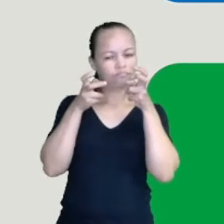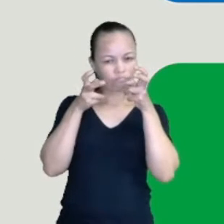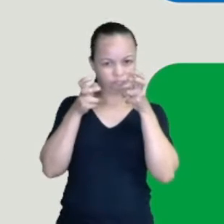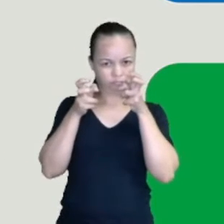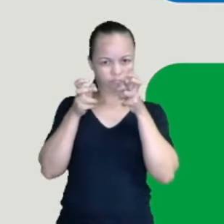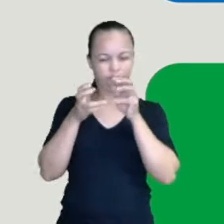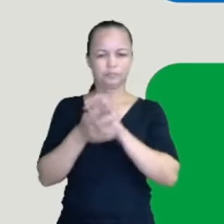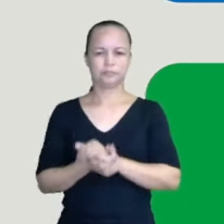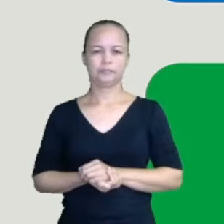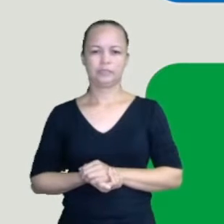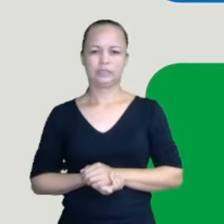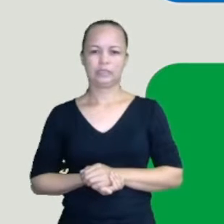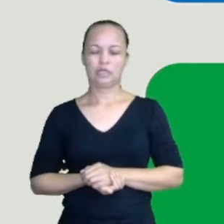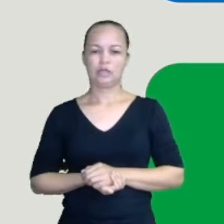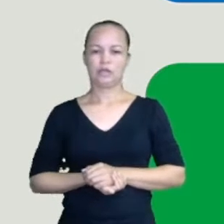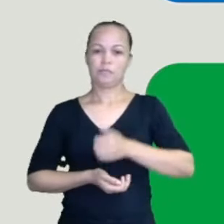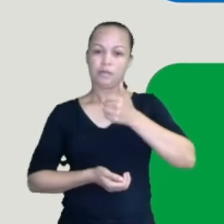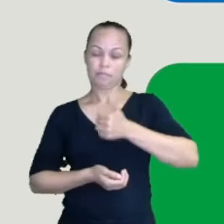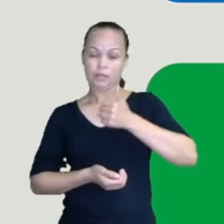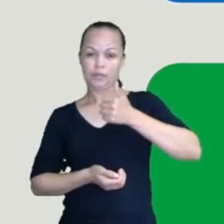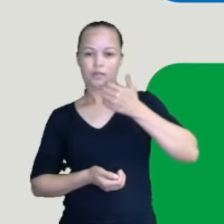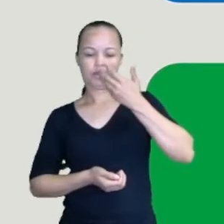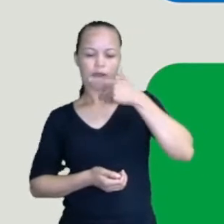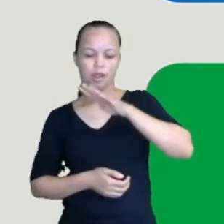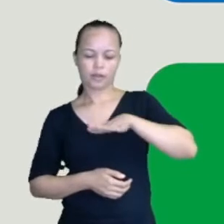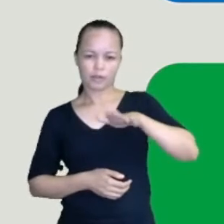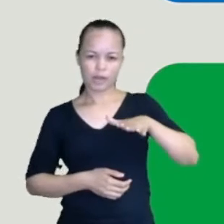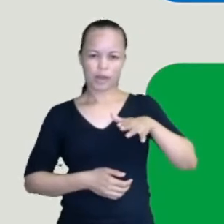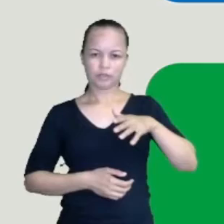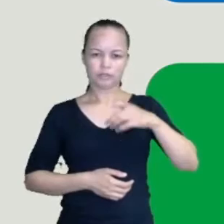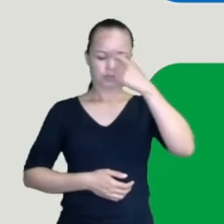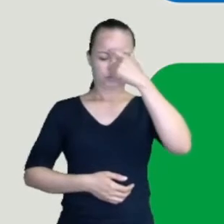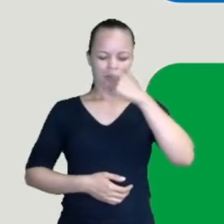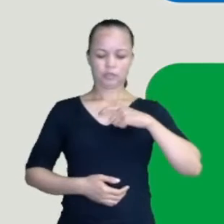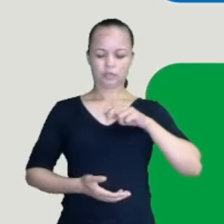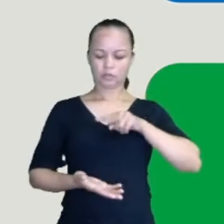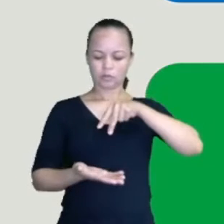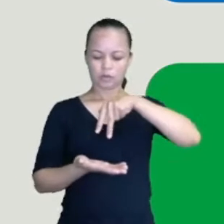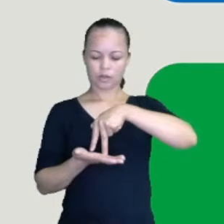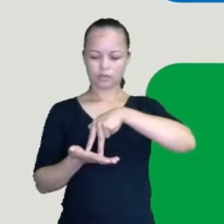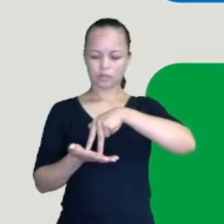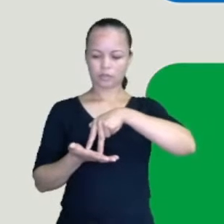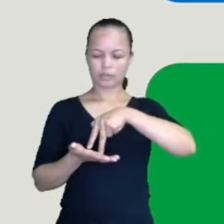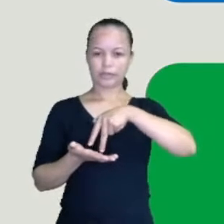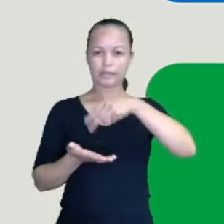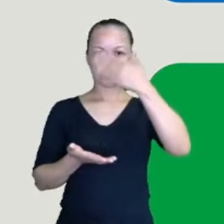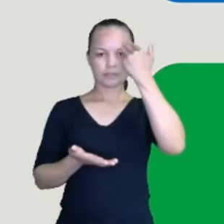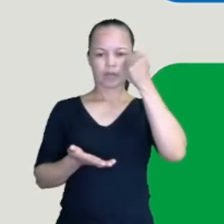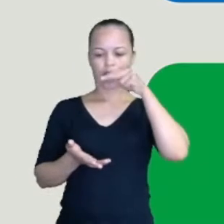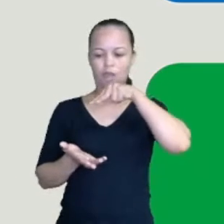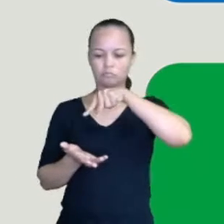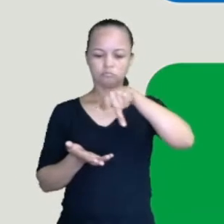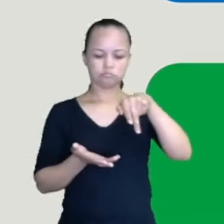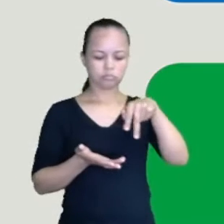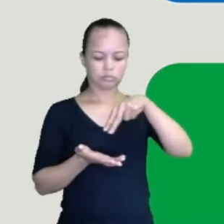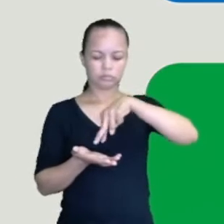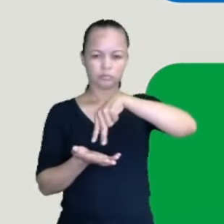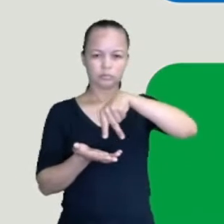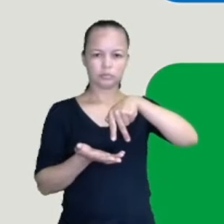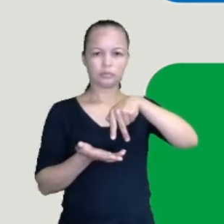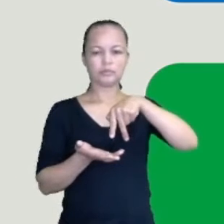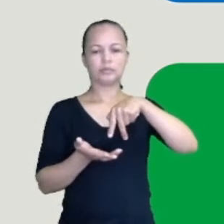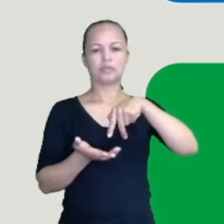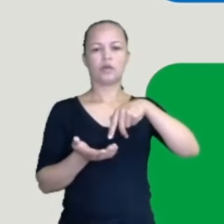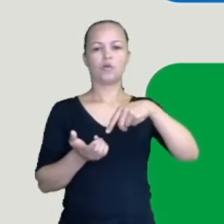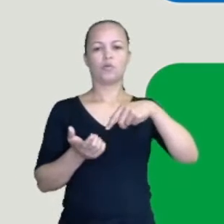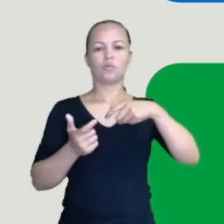a criança localiza a si própria, em seguida localiza a posição que seu corpo ocupa naquele